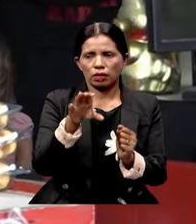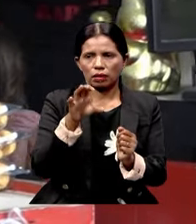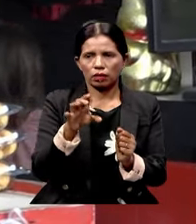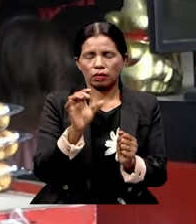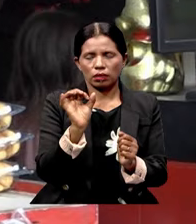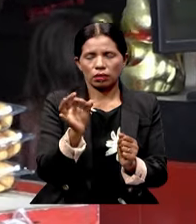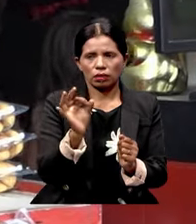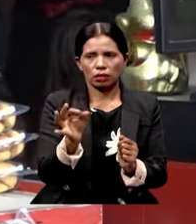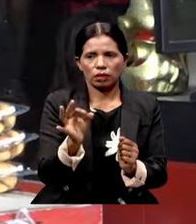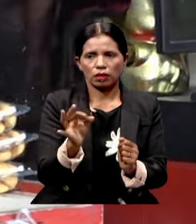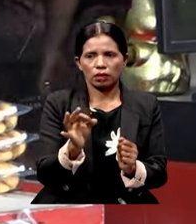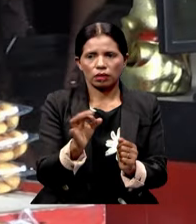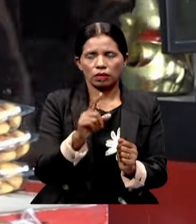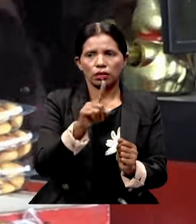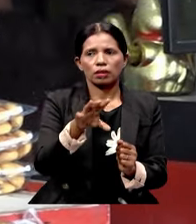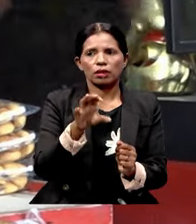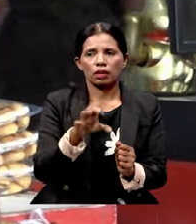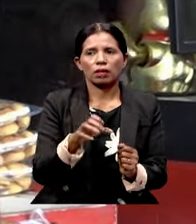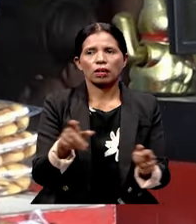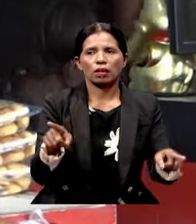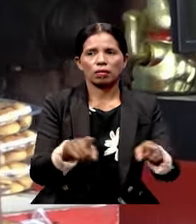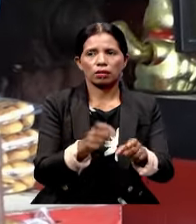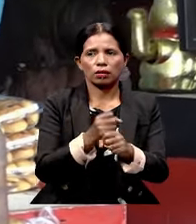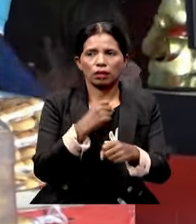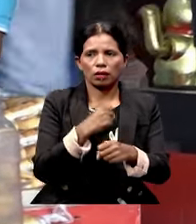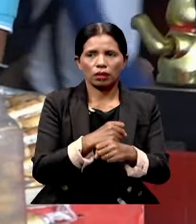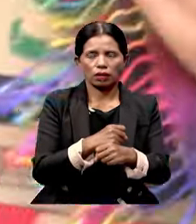170 as empresas que estabelecimento uma cometa